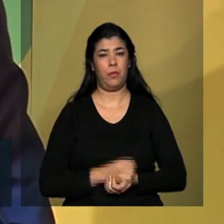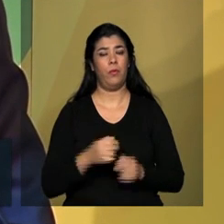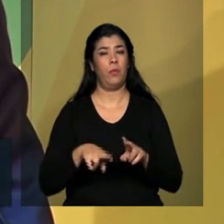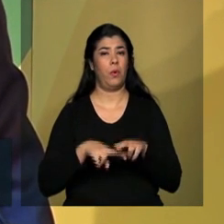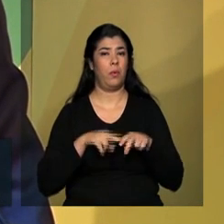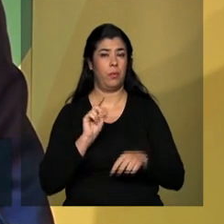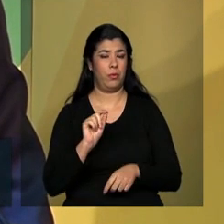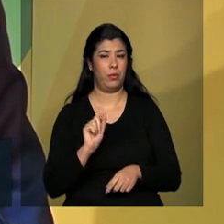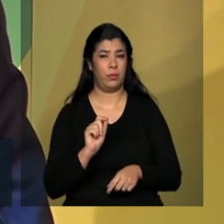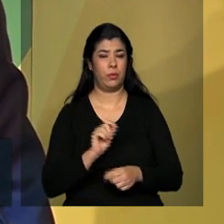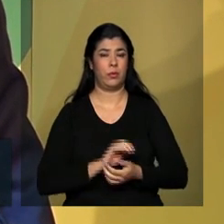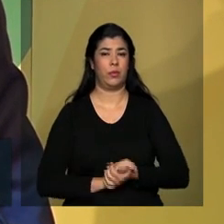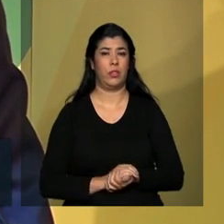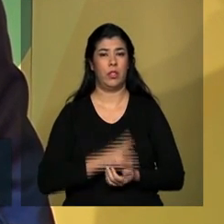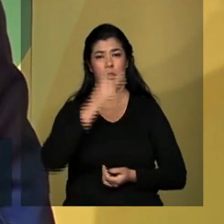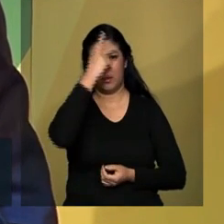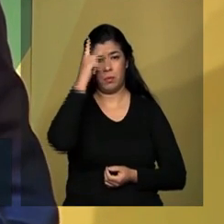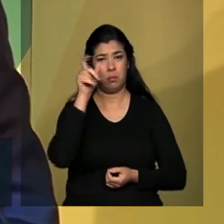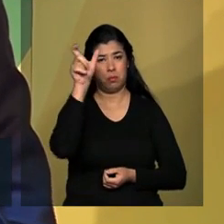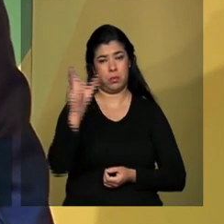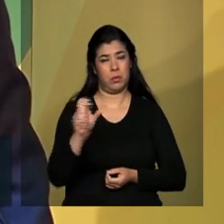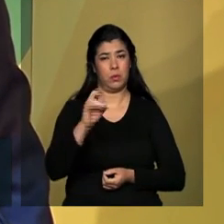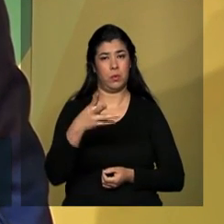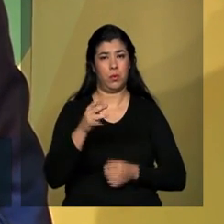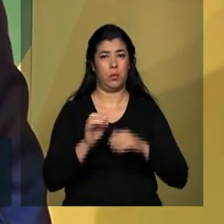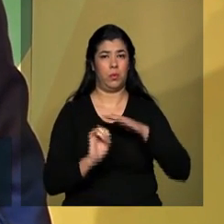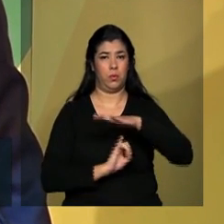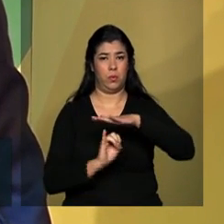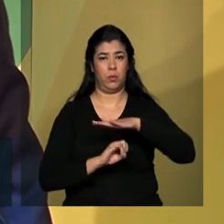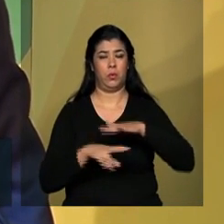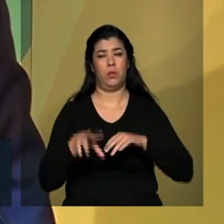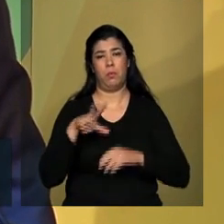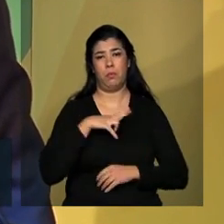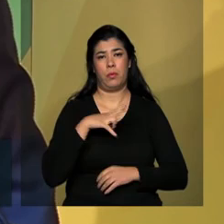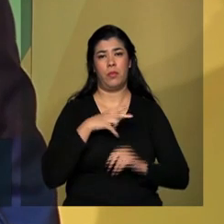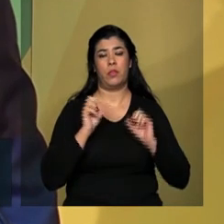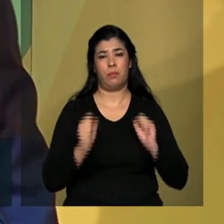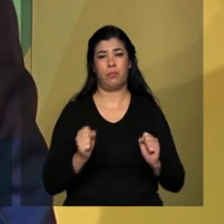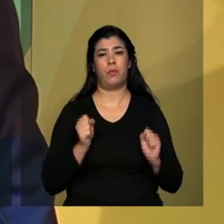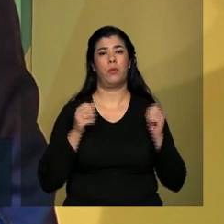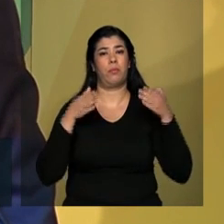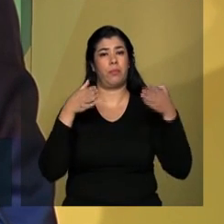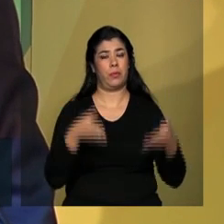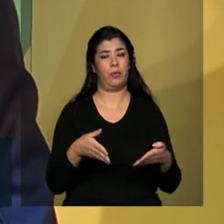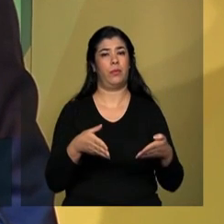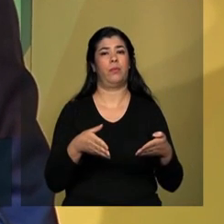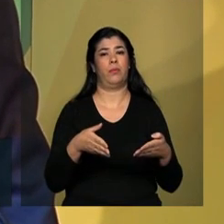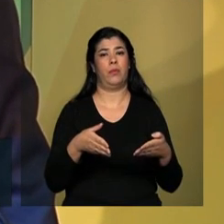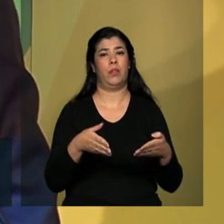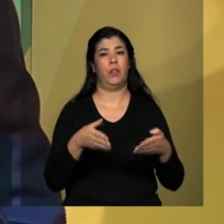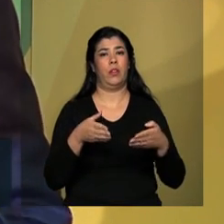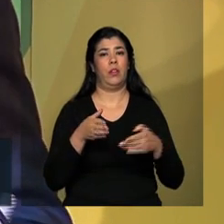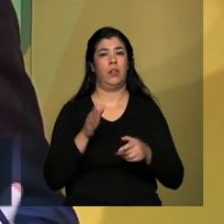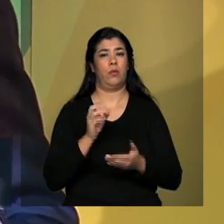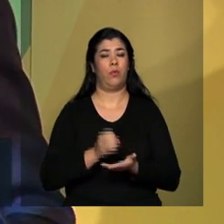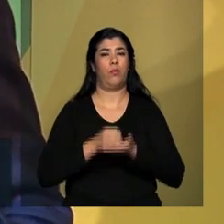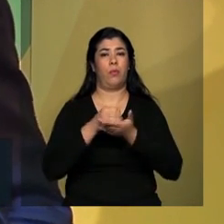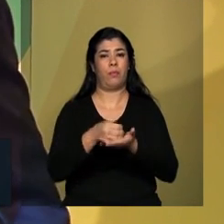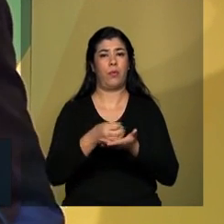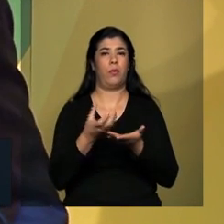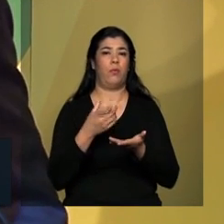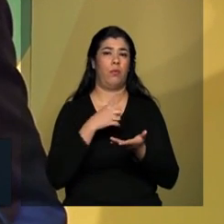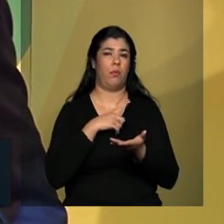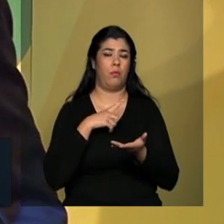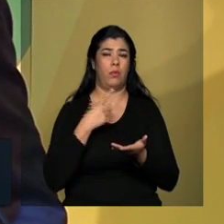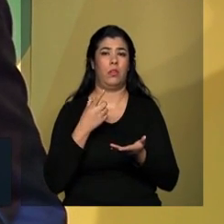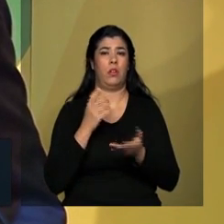Portanto, o investidor privado pode participar nessa área de capitalização, de financiamento,